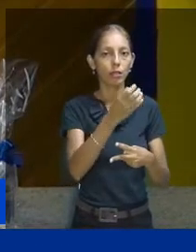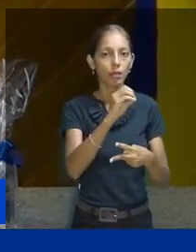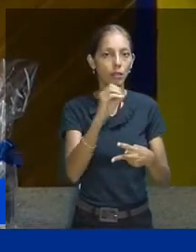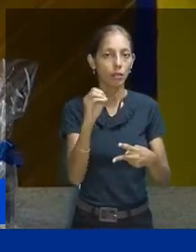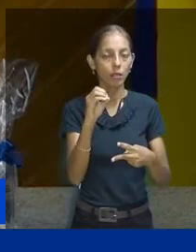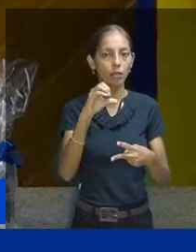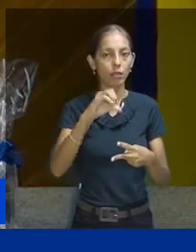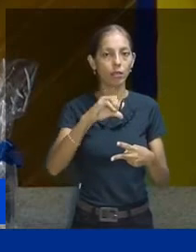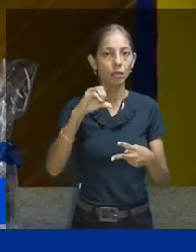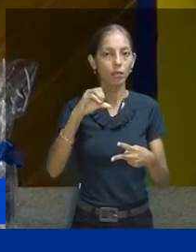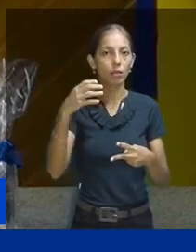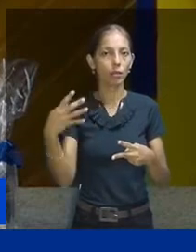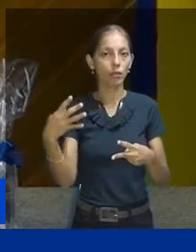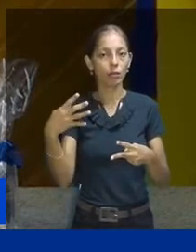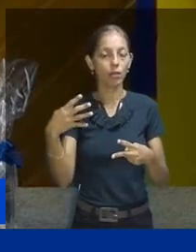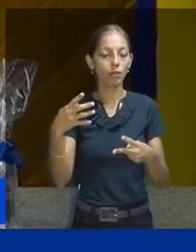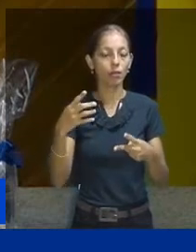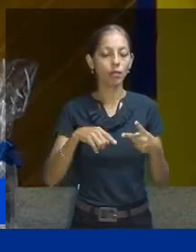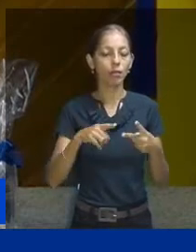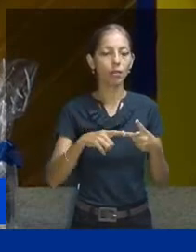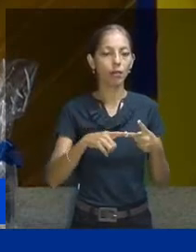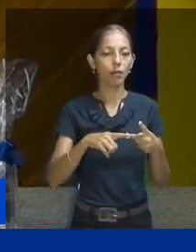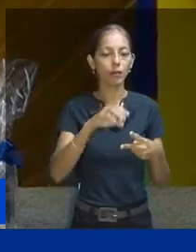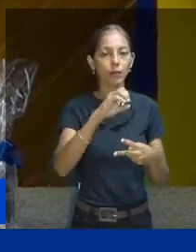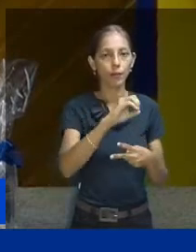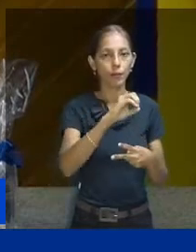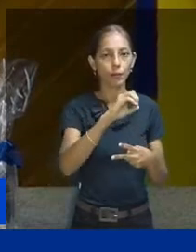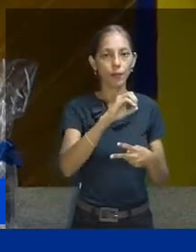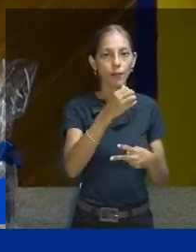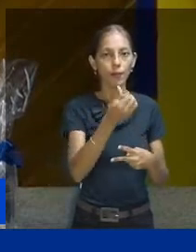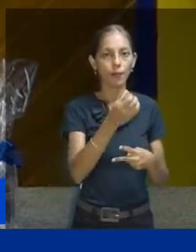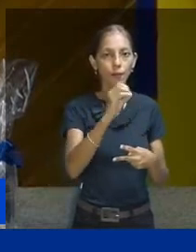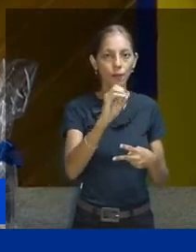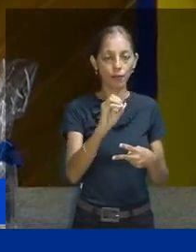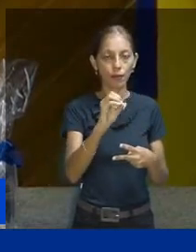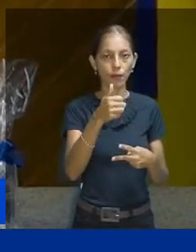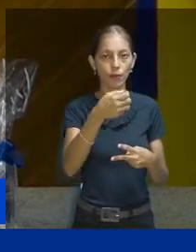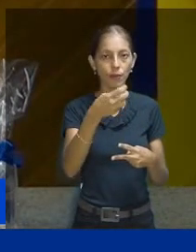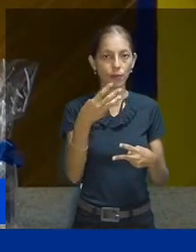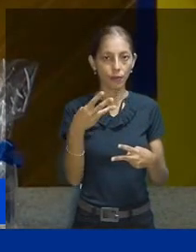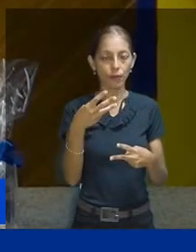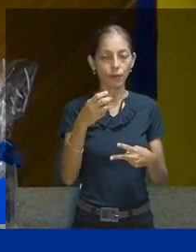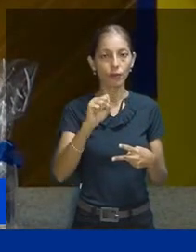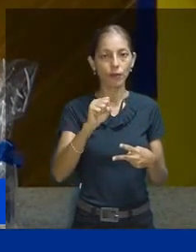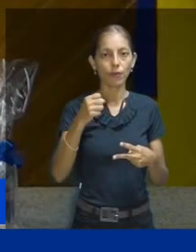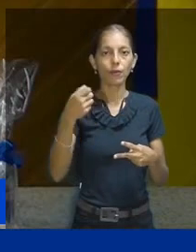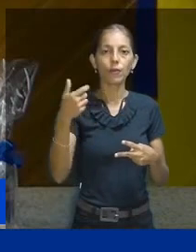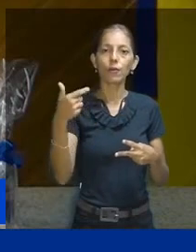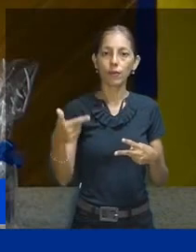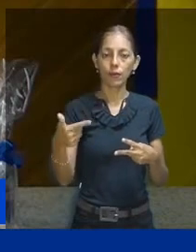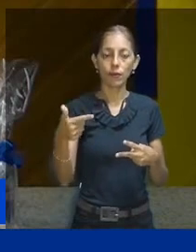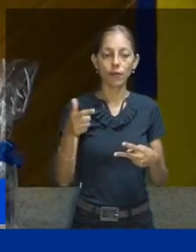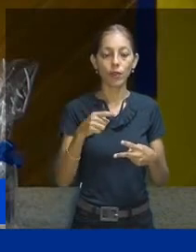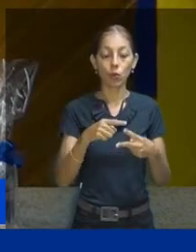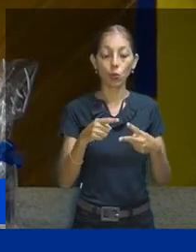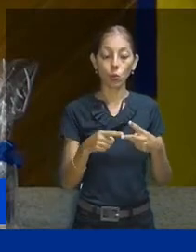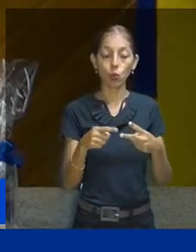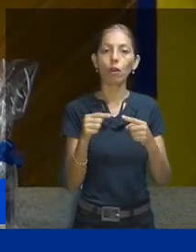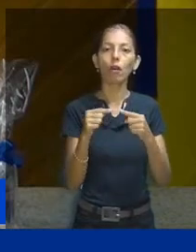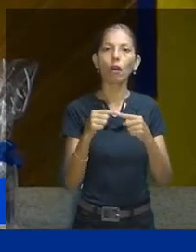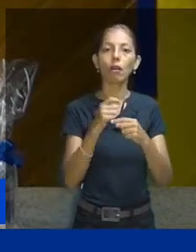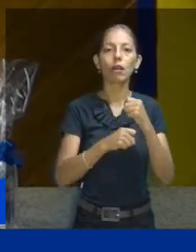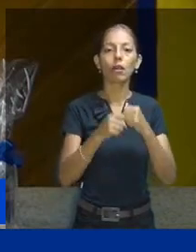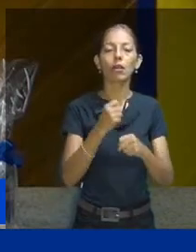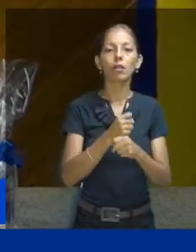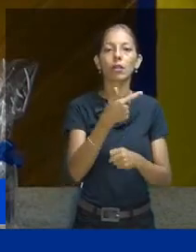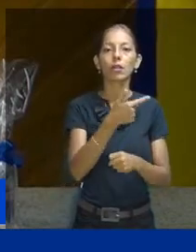0600 994 de 2022, o segundo, no 060 1382 de 2022, todos de relatoria